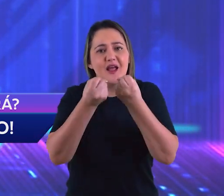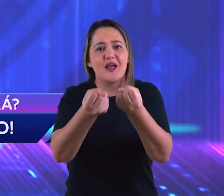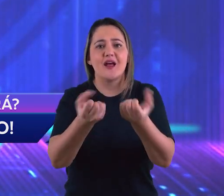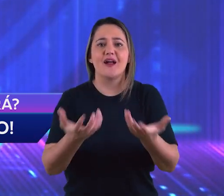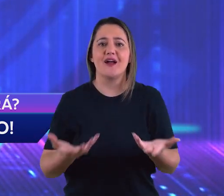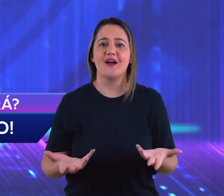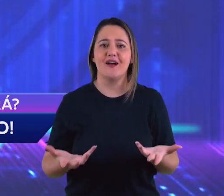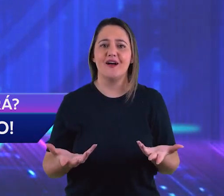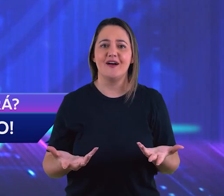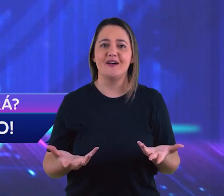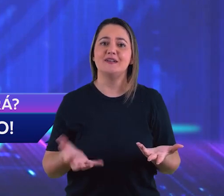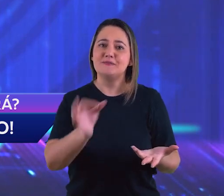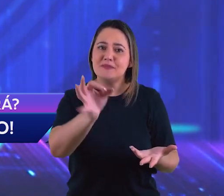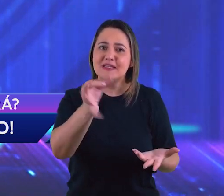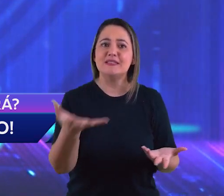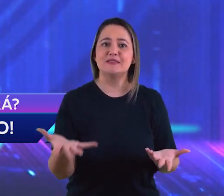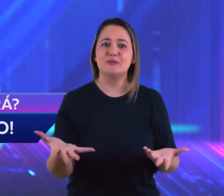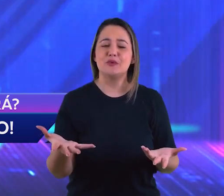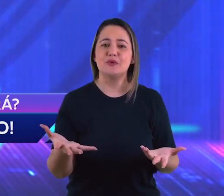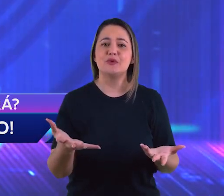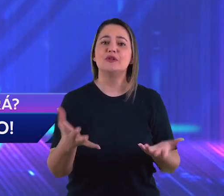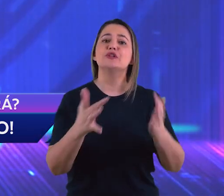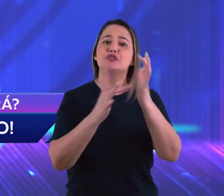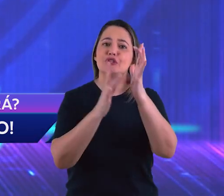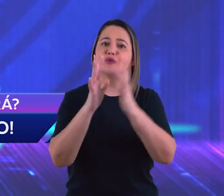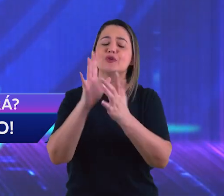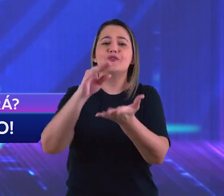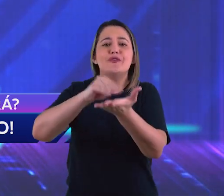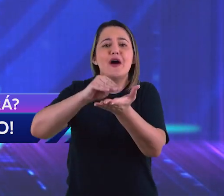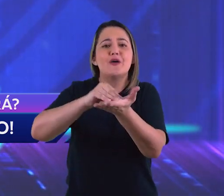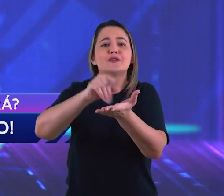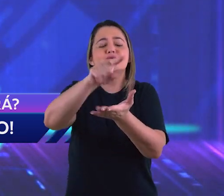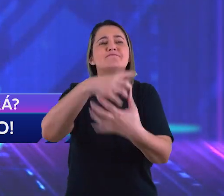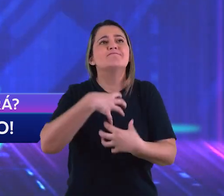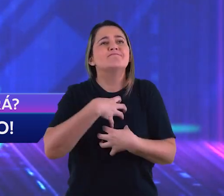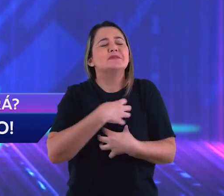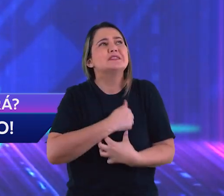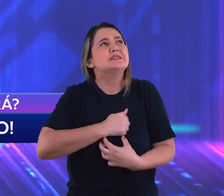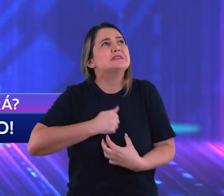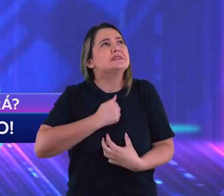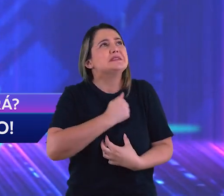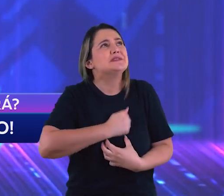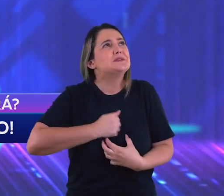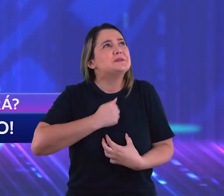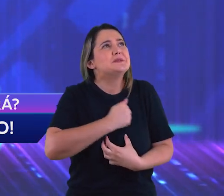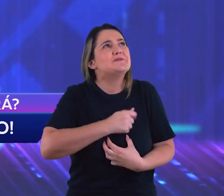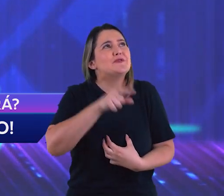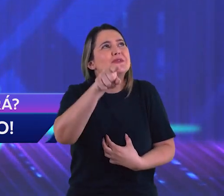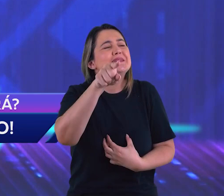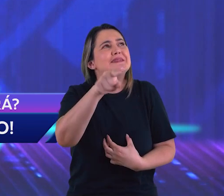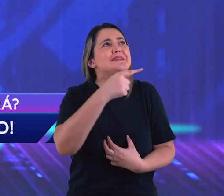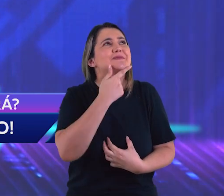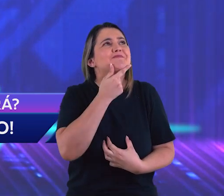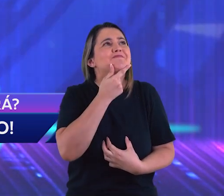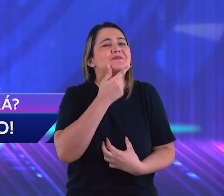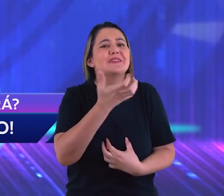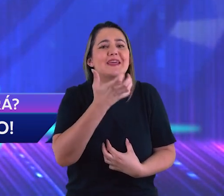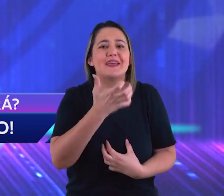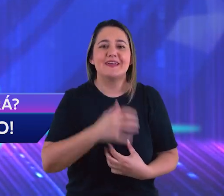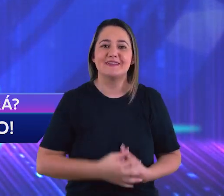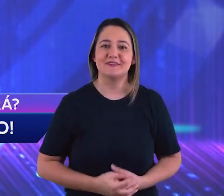se você seguir exatamente aquilo que Deus tem para a sua vida. Não sou